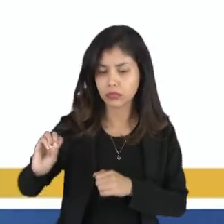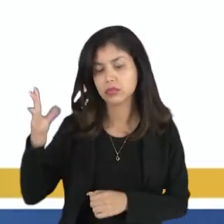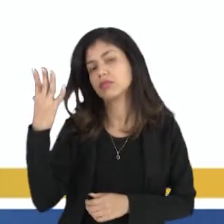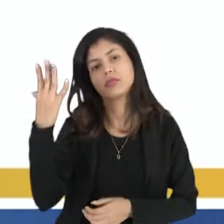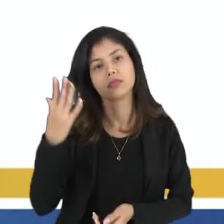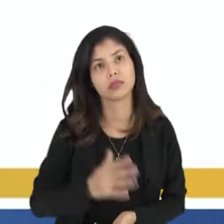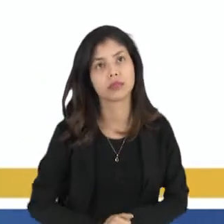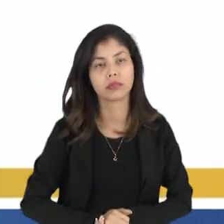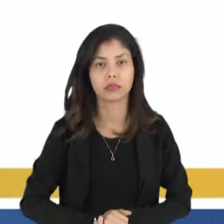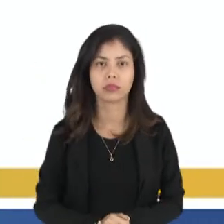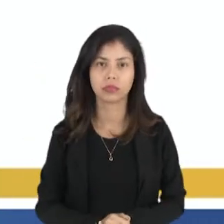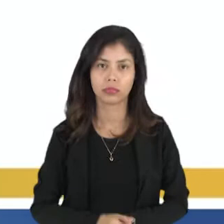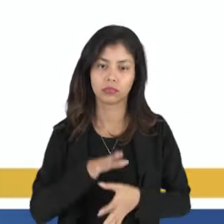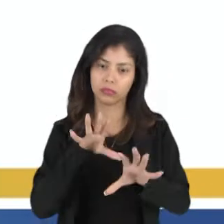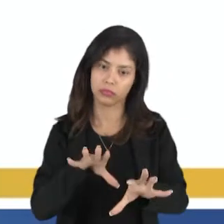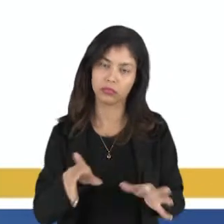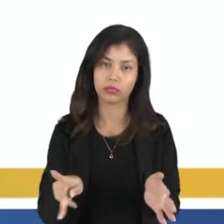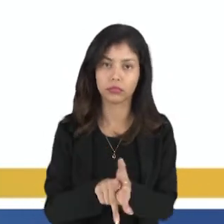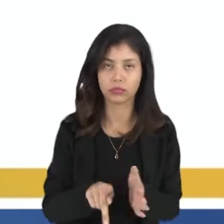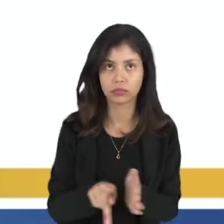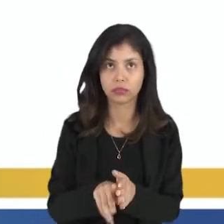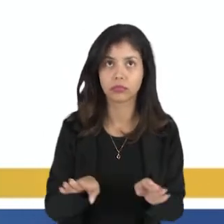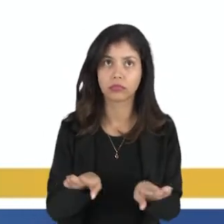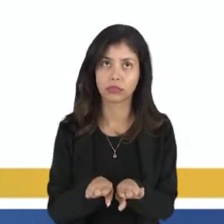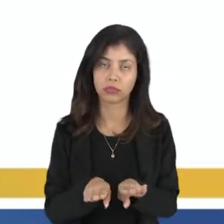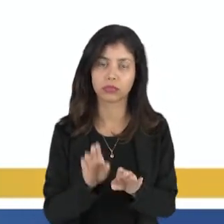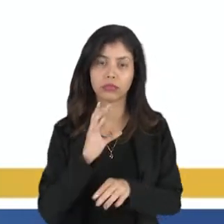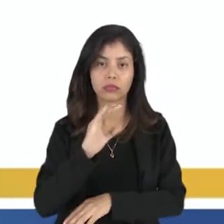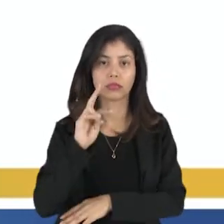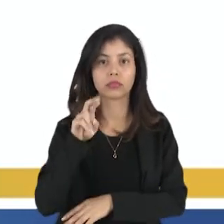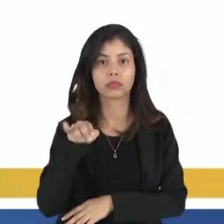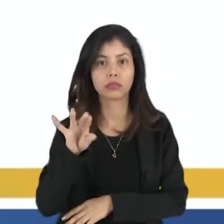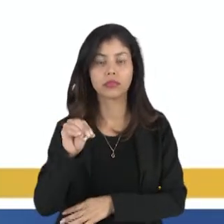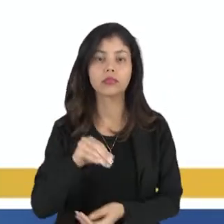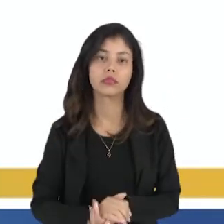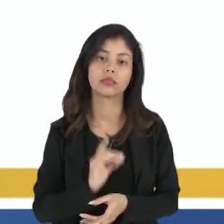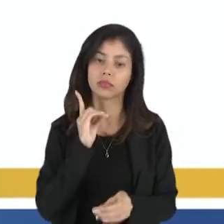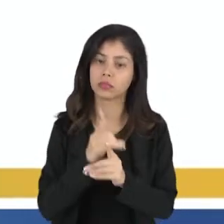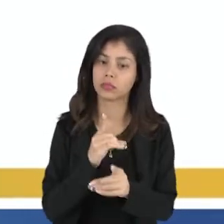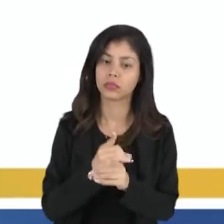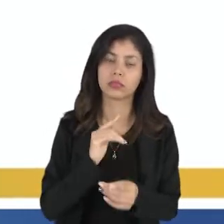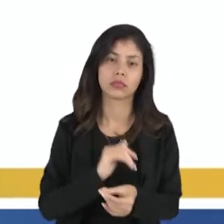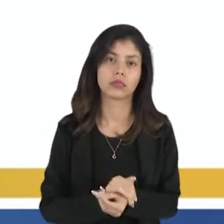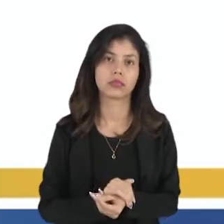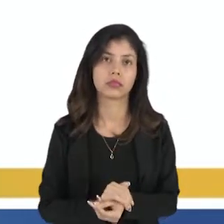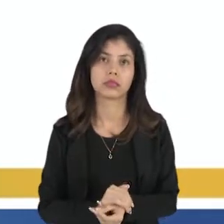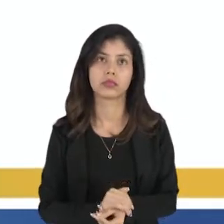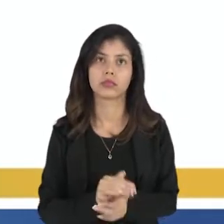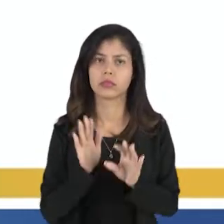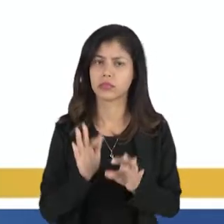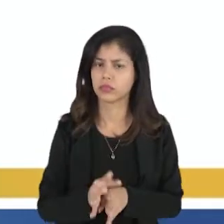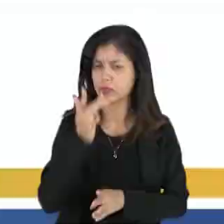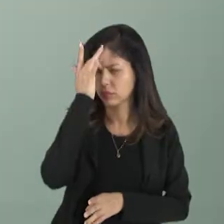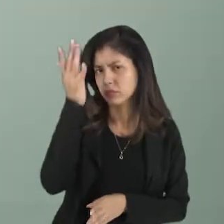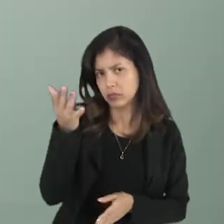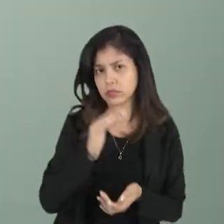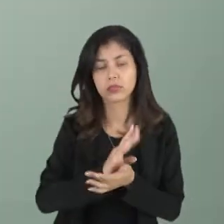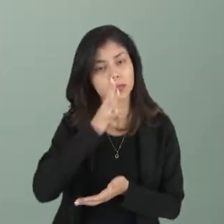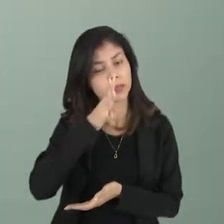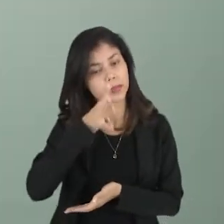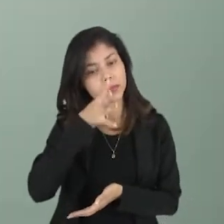causaram. Então, isso também é um cartoon, e aí nós podemos identificar com certa facilidade a